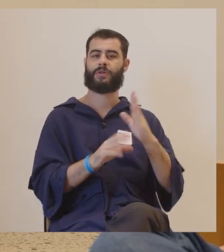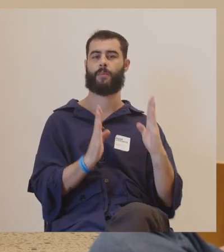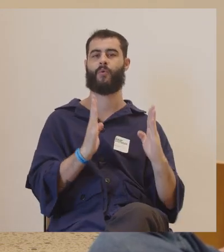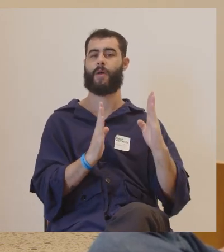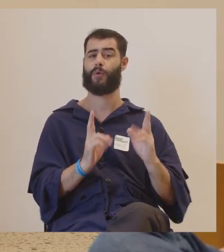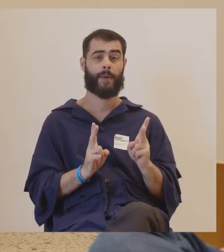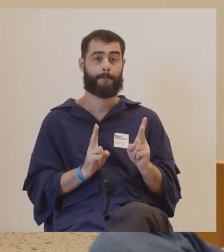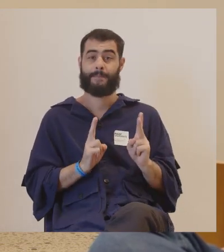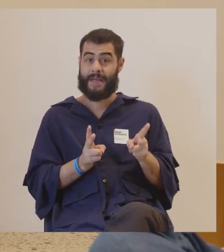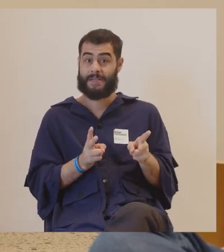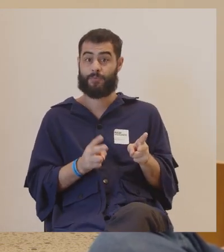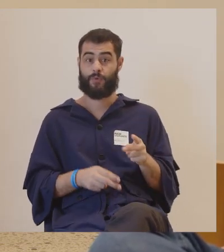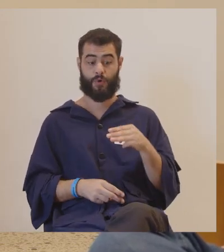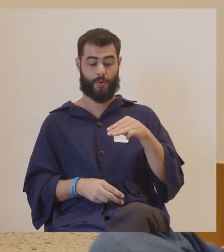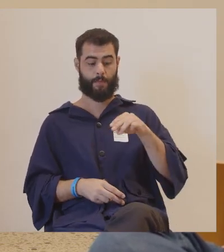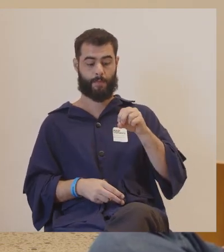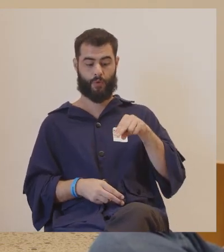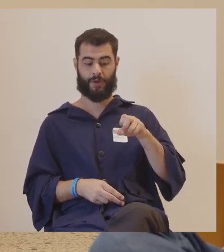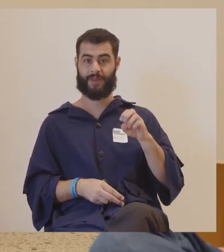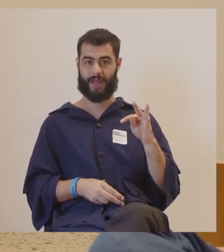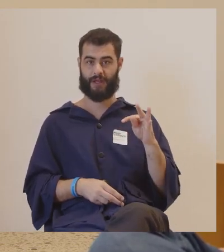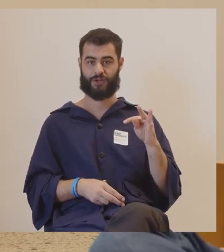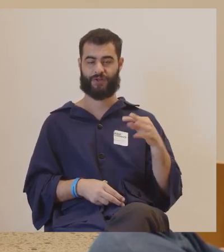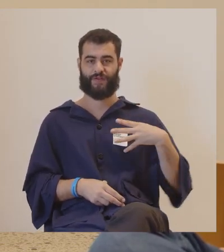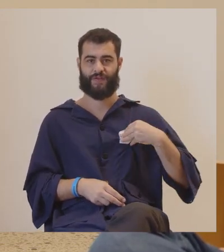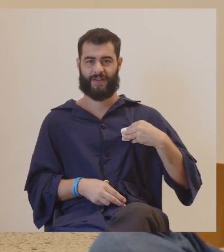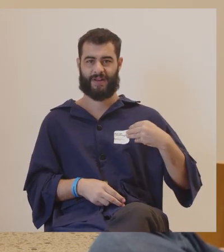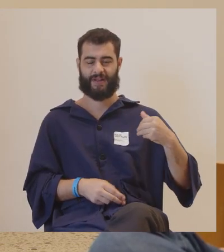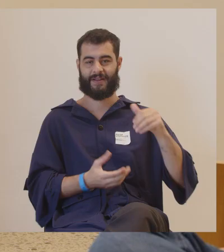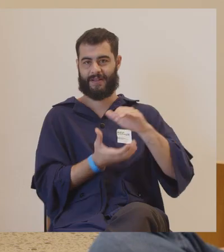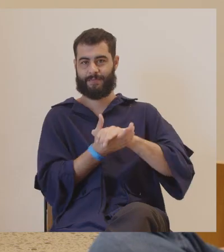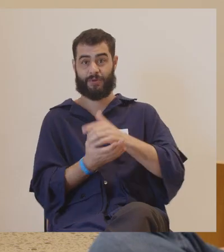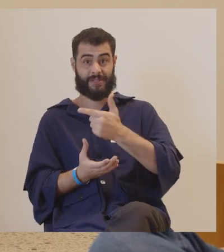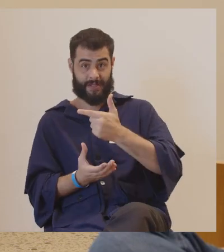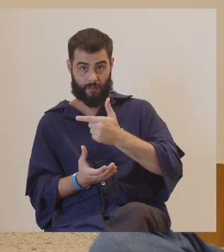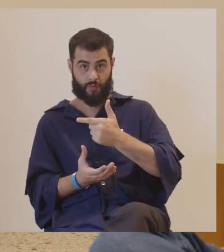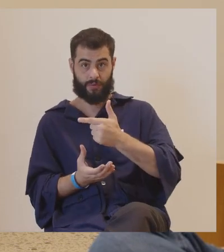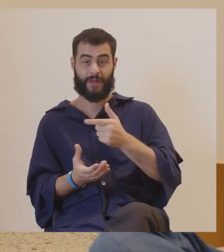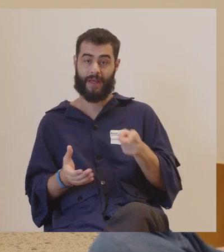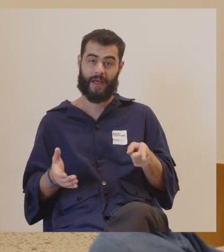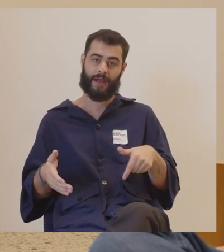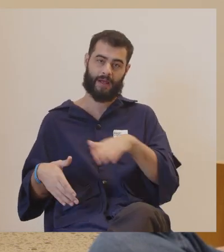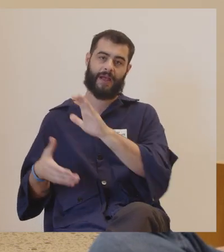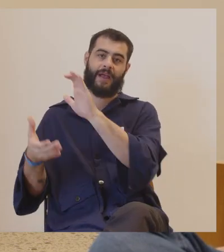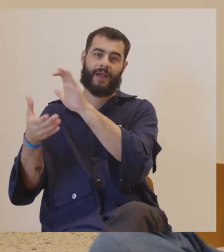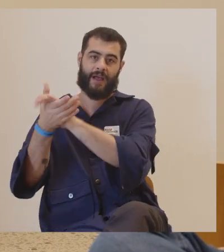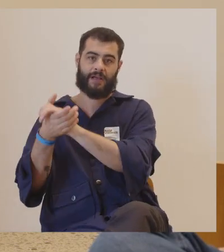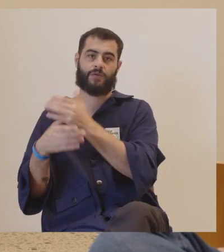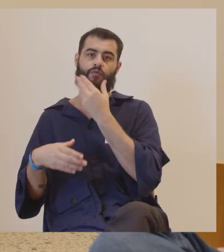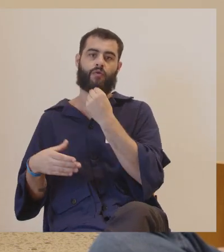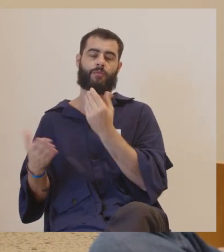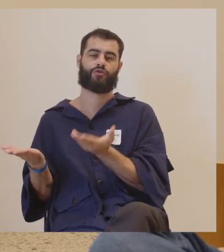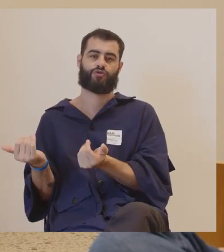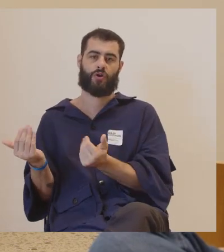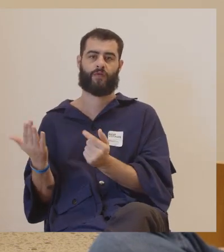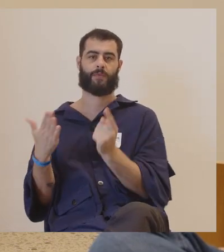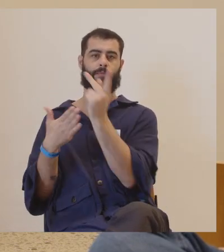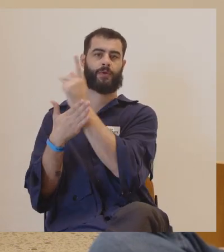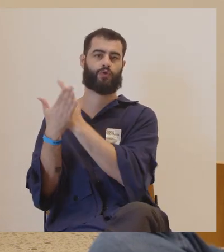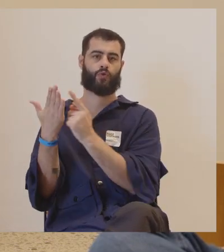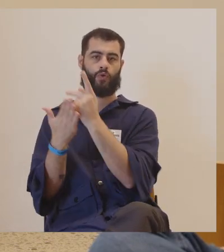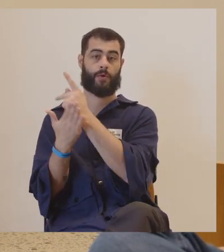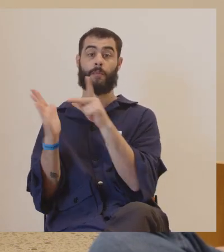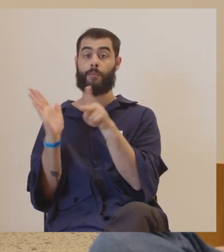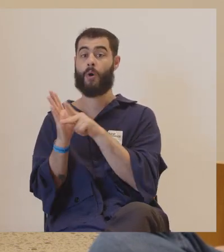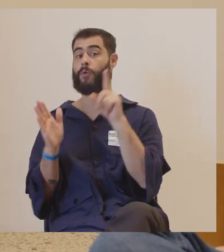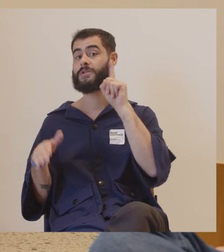Monet, uma das enteadas do Monet vai se casar com um jovem pintor americano, o Theodore Butler. E o Butler chega a